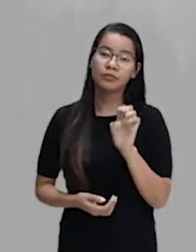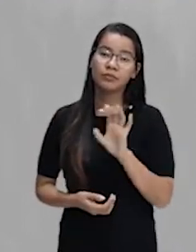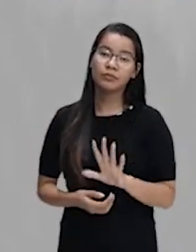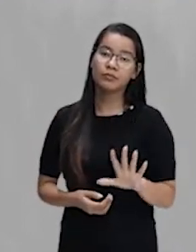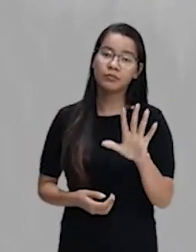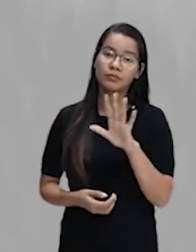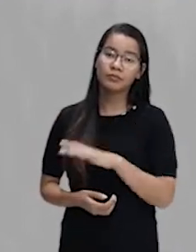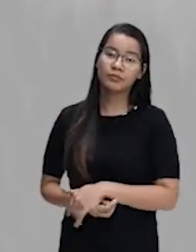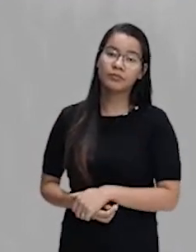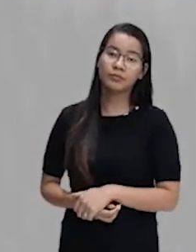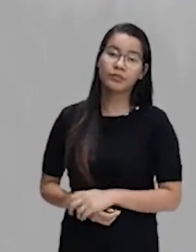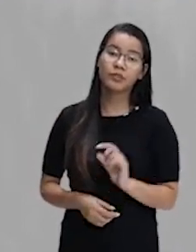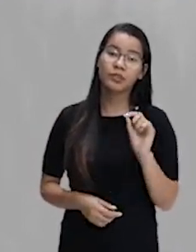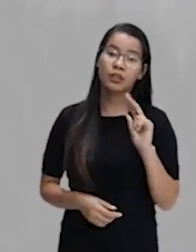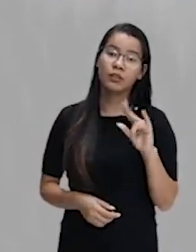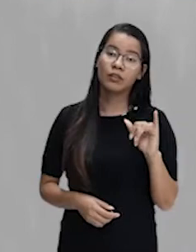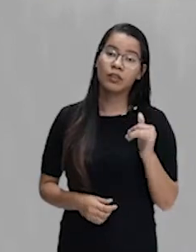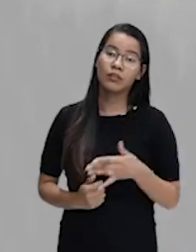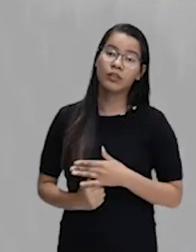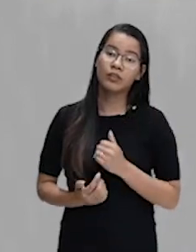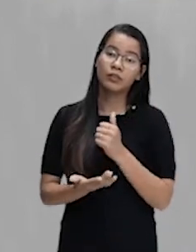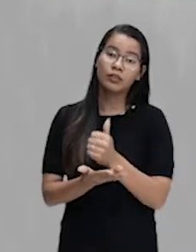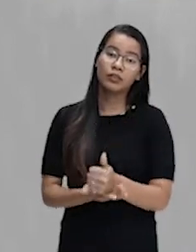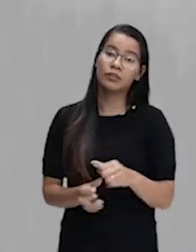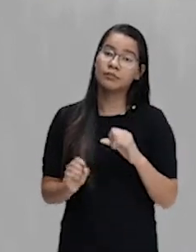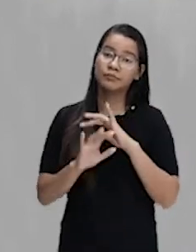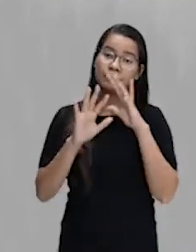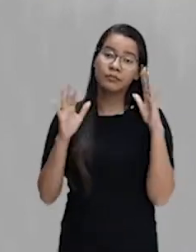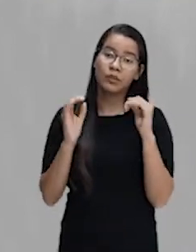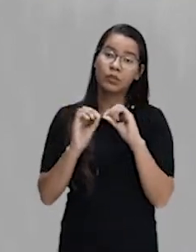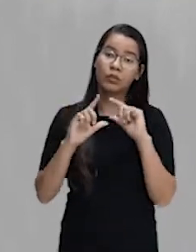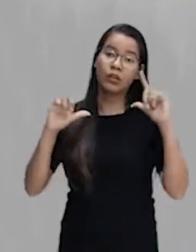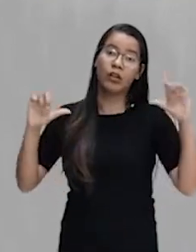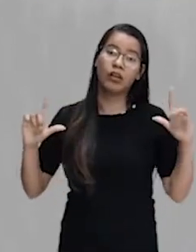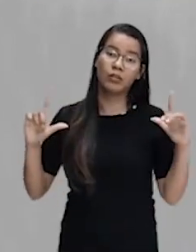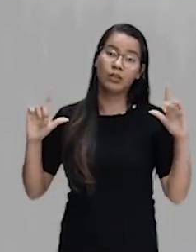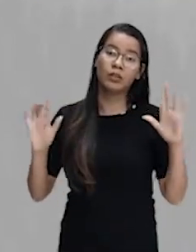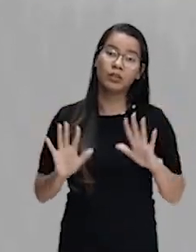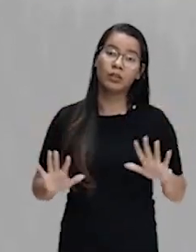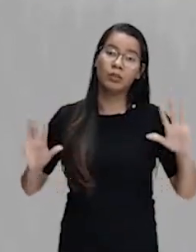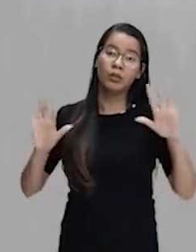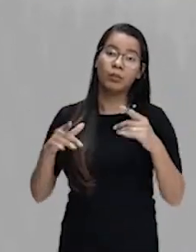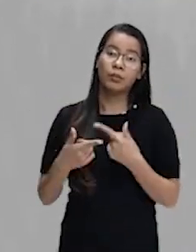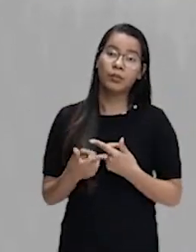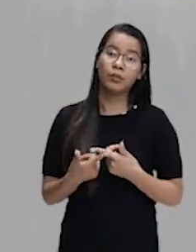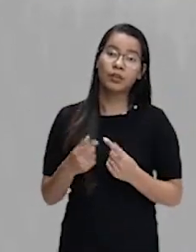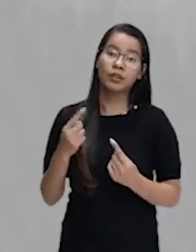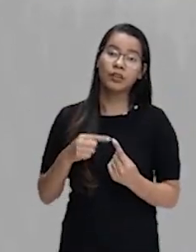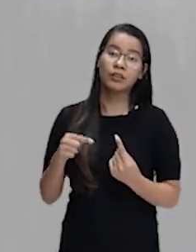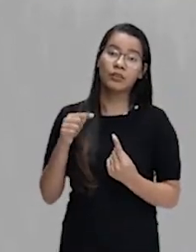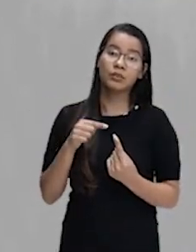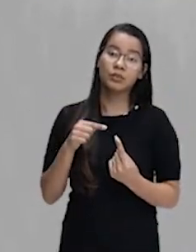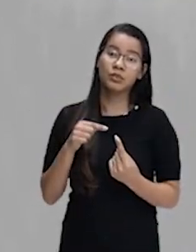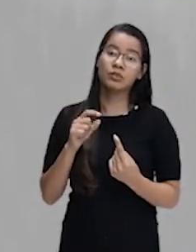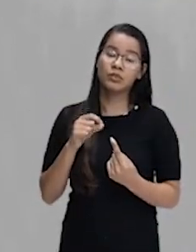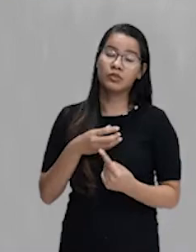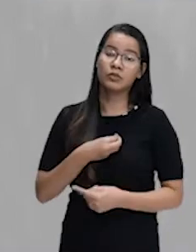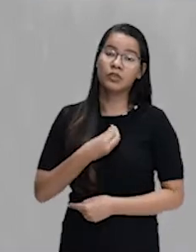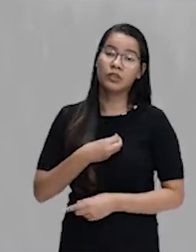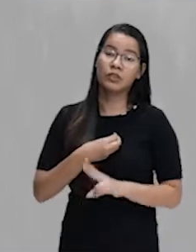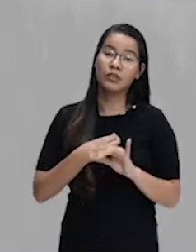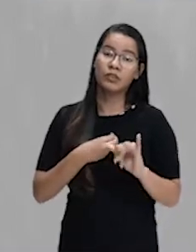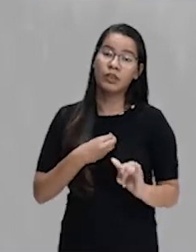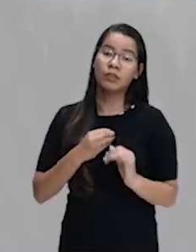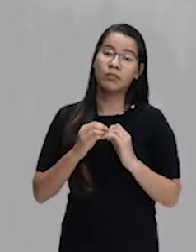nesse momento. O que vai favorecer, evidentemente, um crescimento demográfico, porque a expectativa de vida ela vai aumentar.